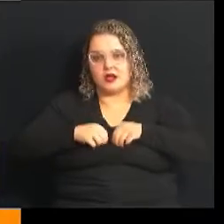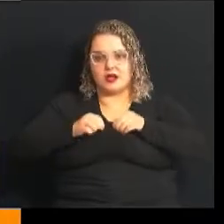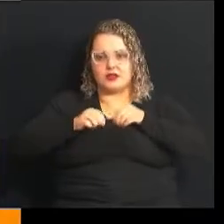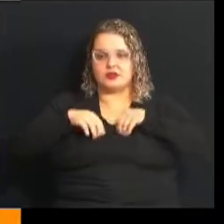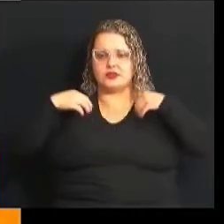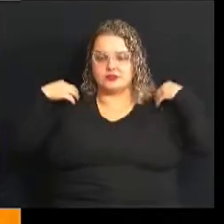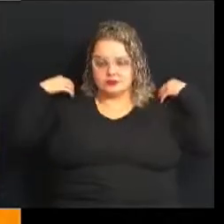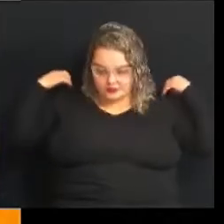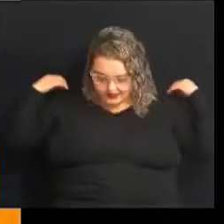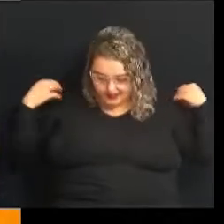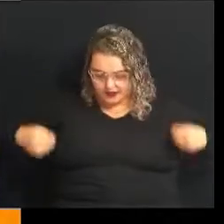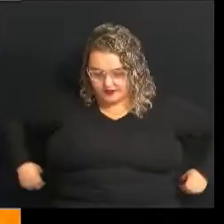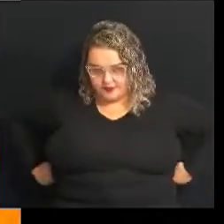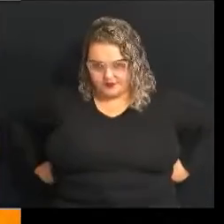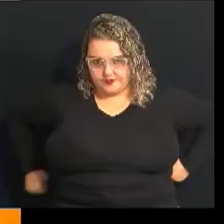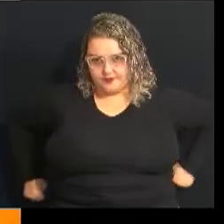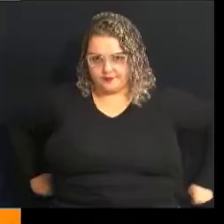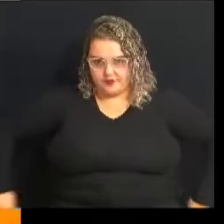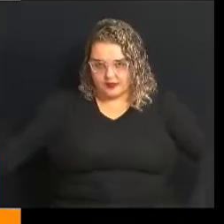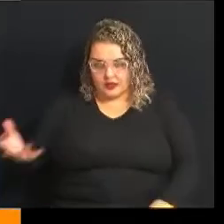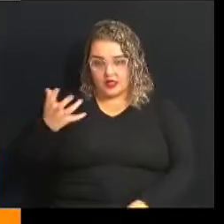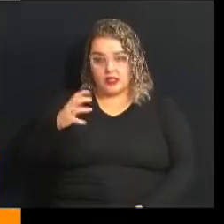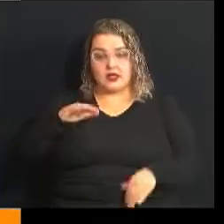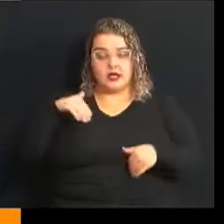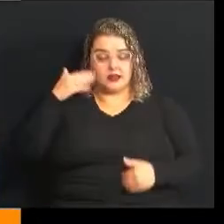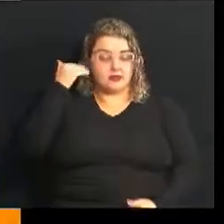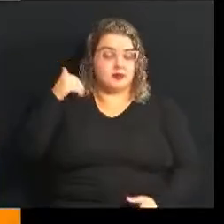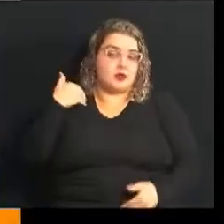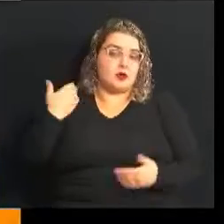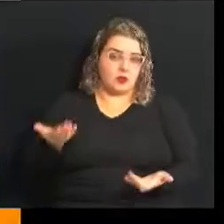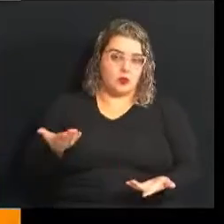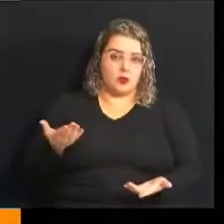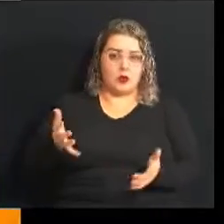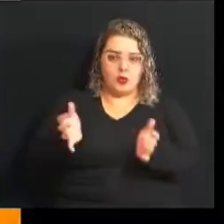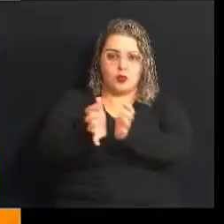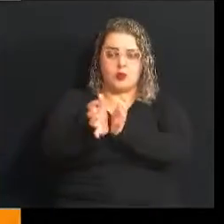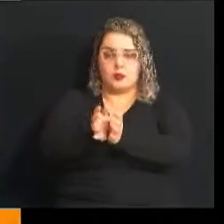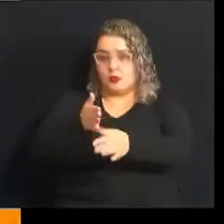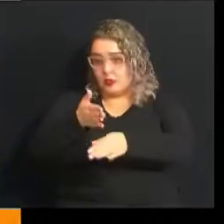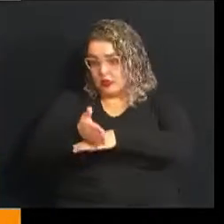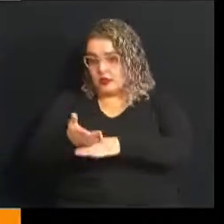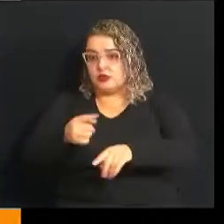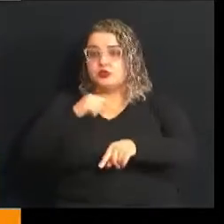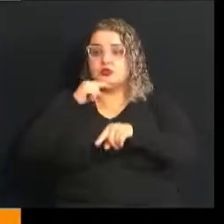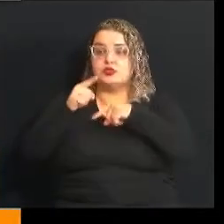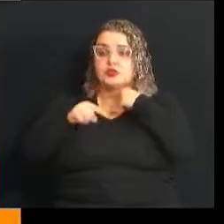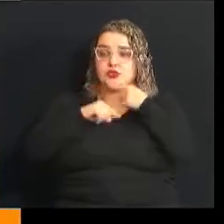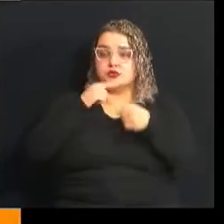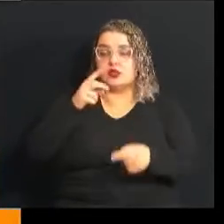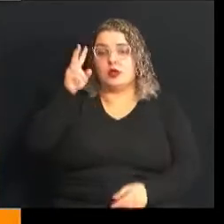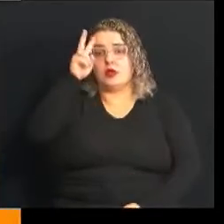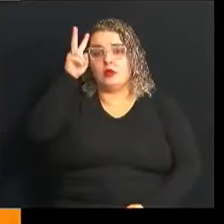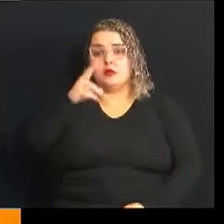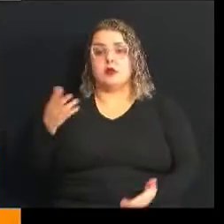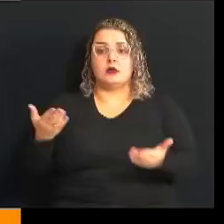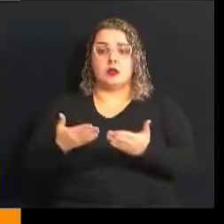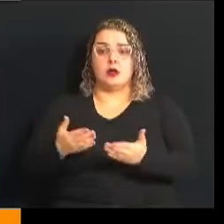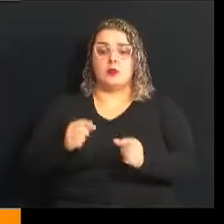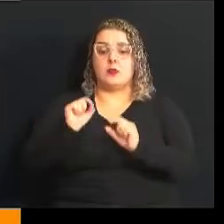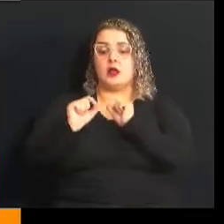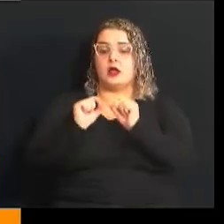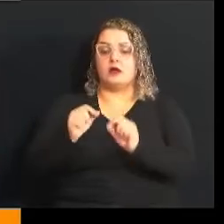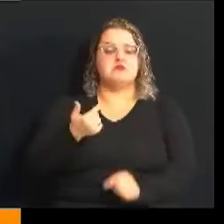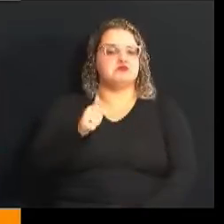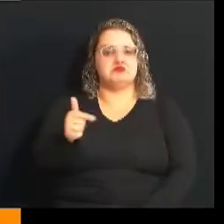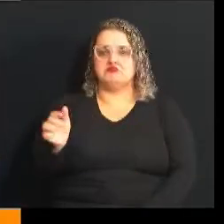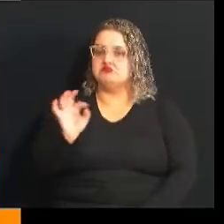grupo pertence? Entra lá no site, tire suas dúvidas. E aí, lembrando que agora, para quem não tem nenhum